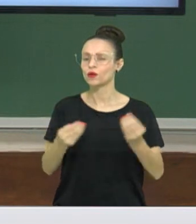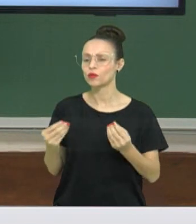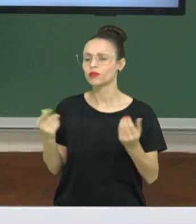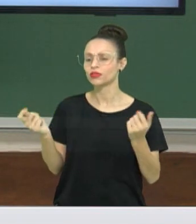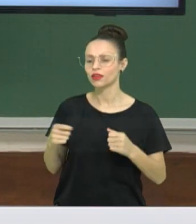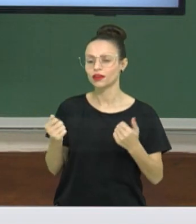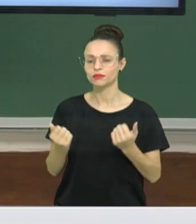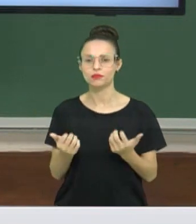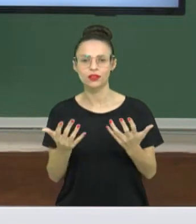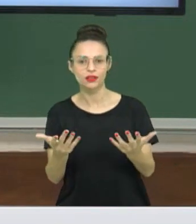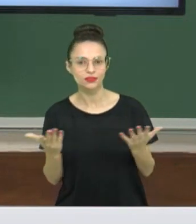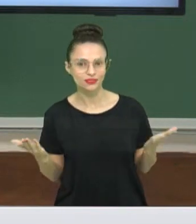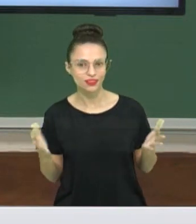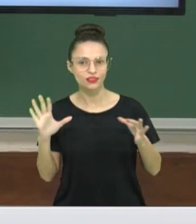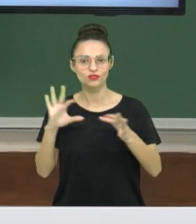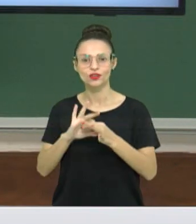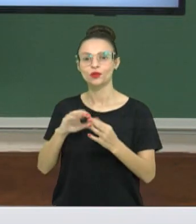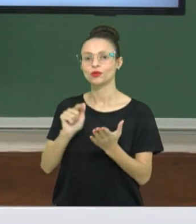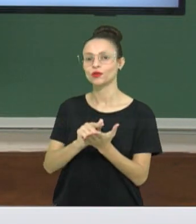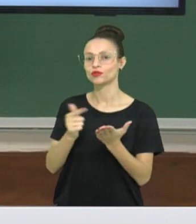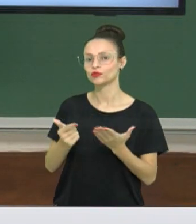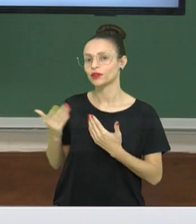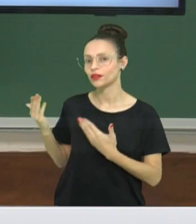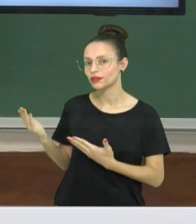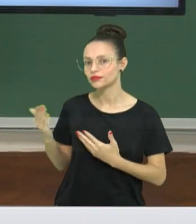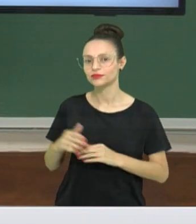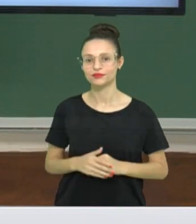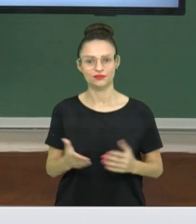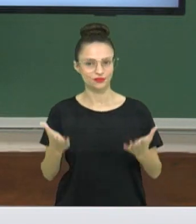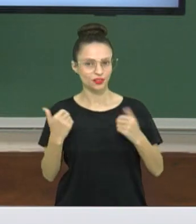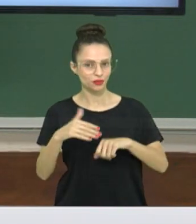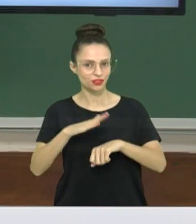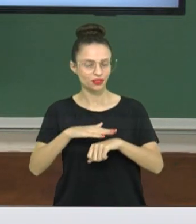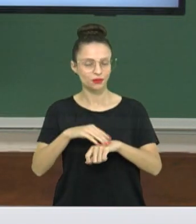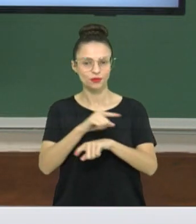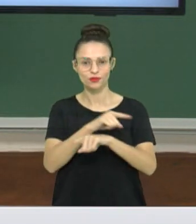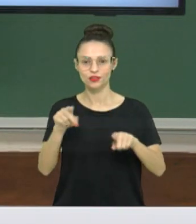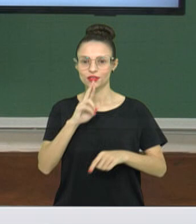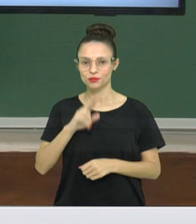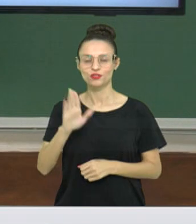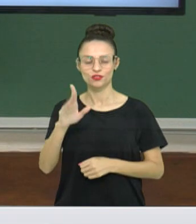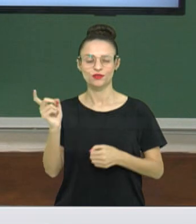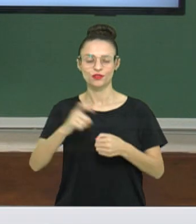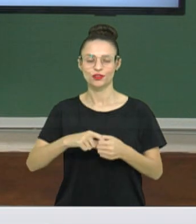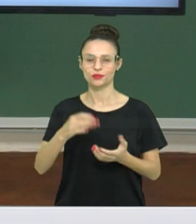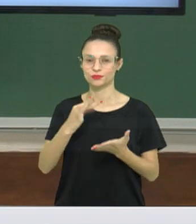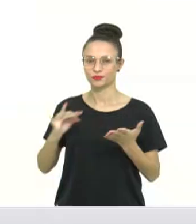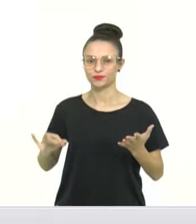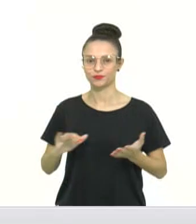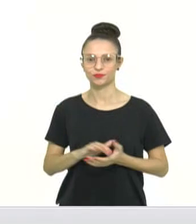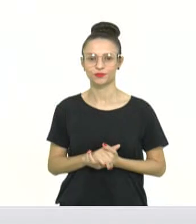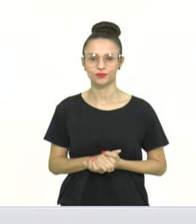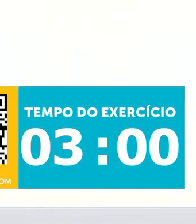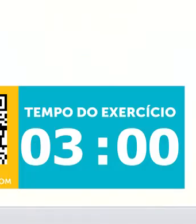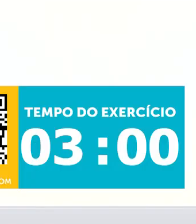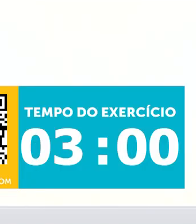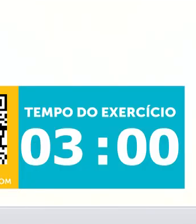plantas, segundo a jornalista? Vamos lá, eu vou dar um tempinho para você e eu já volto para a gente conferir.